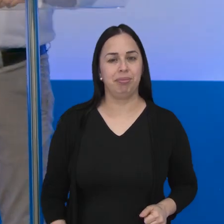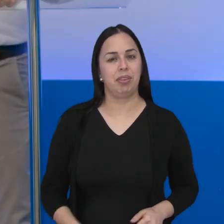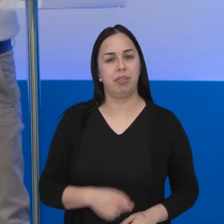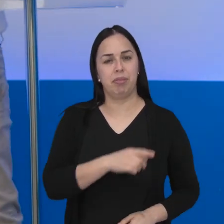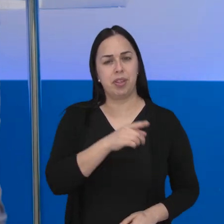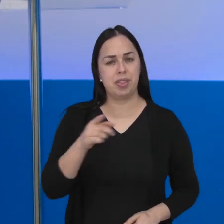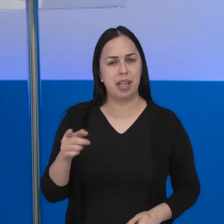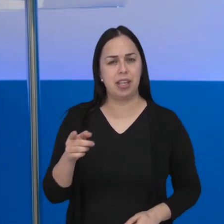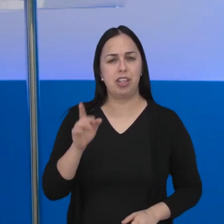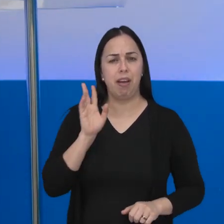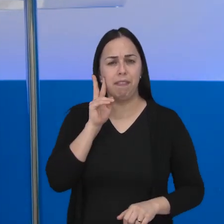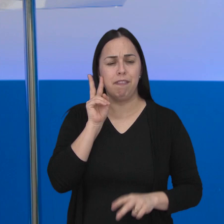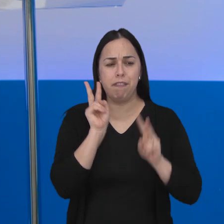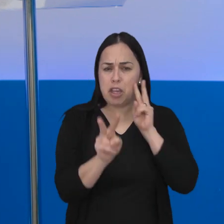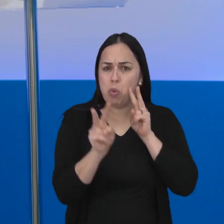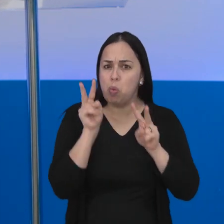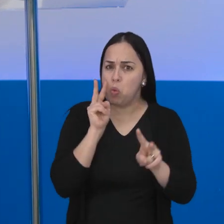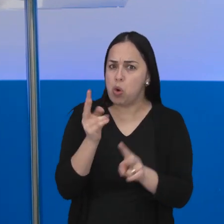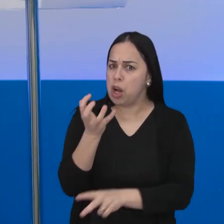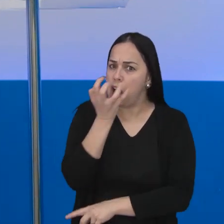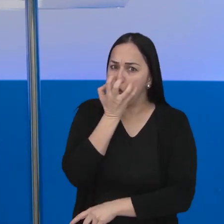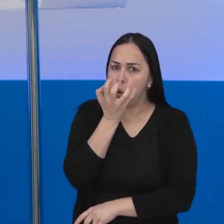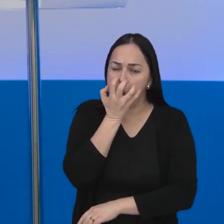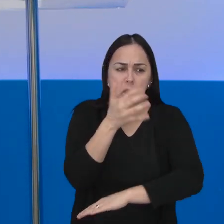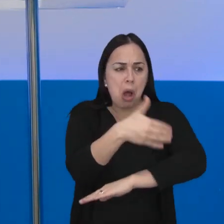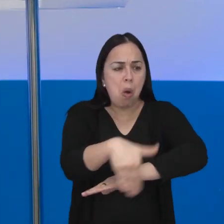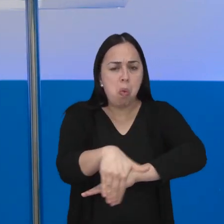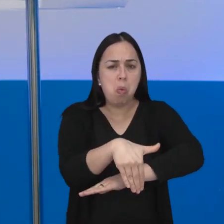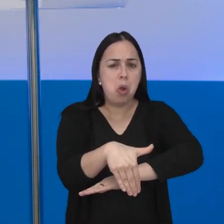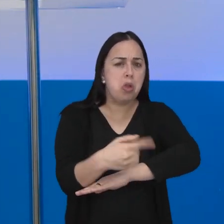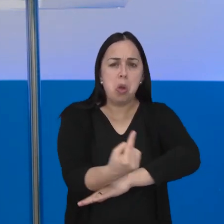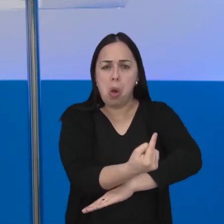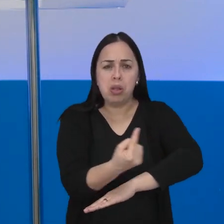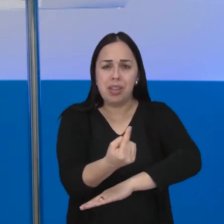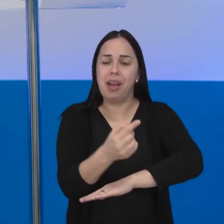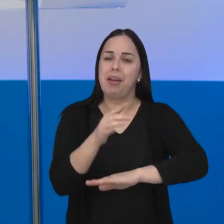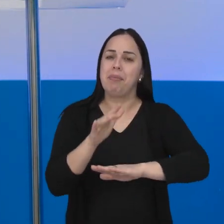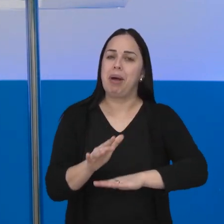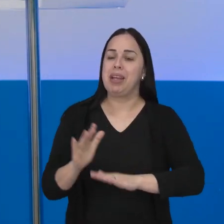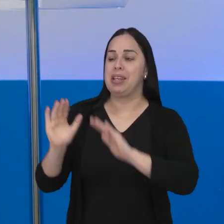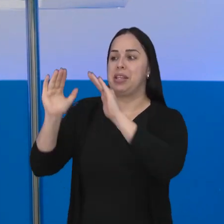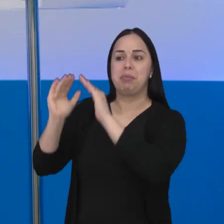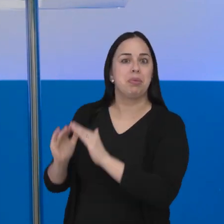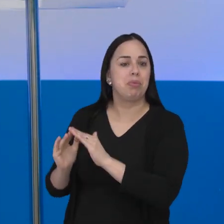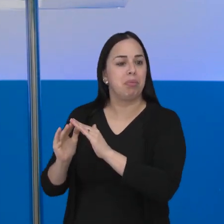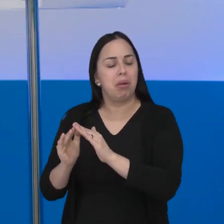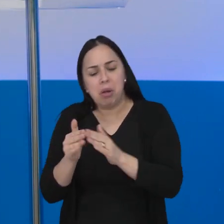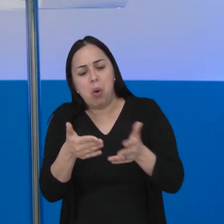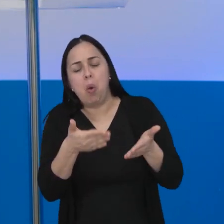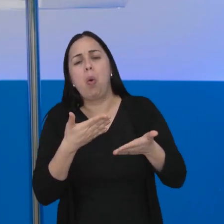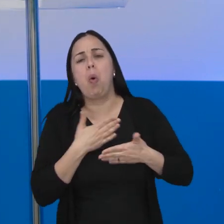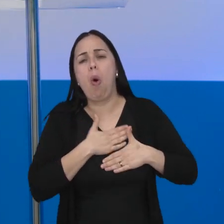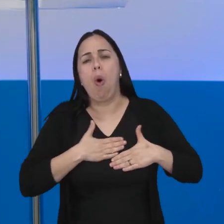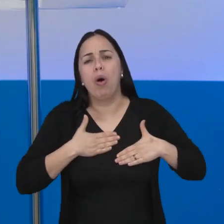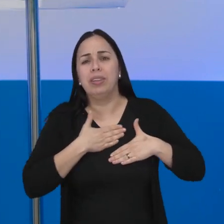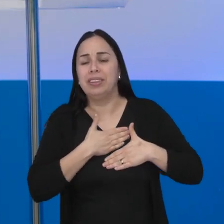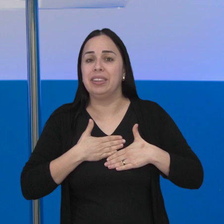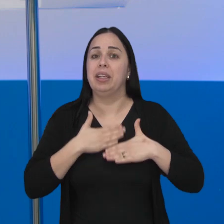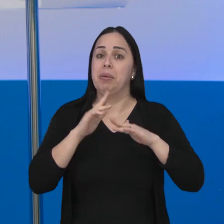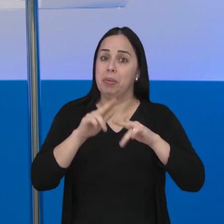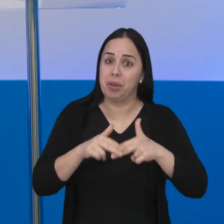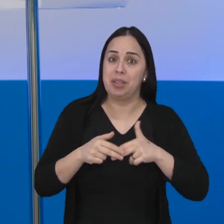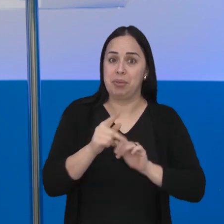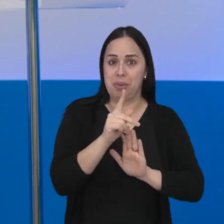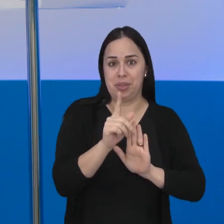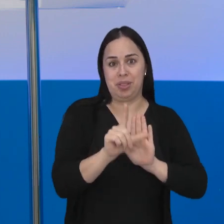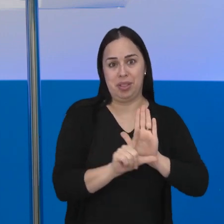E você conhece ou já viu aqueles cachorrinhos de rua, sem dono, mas que ganham o coração dos moradores ou então de um comércio? Pois é, um